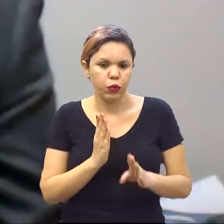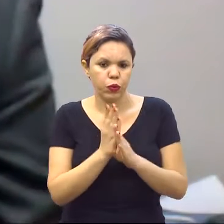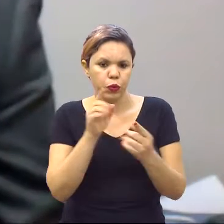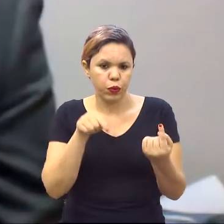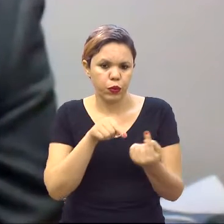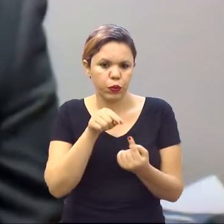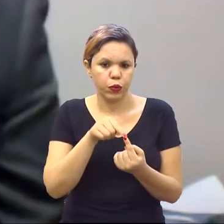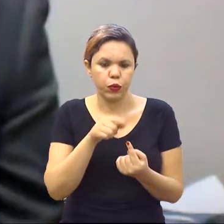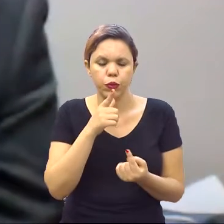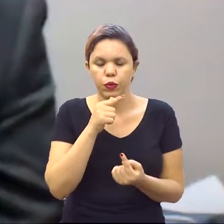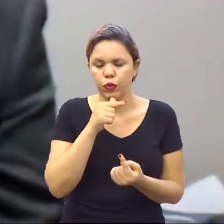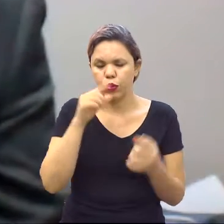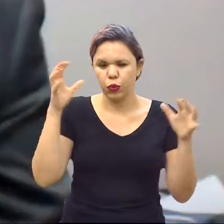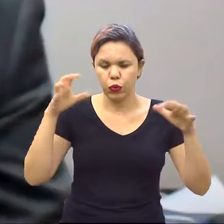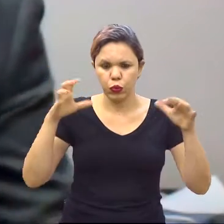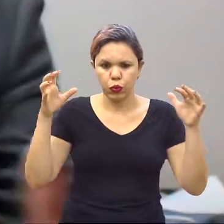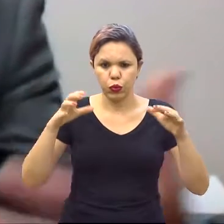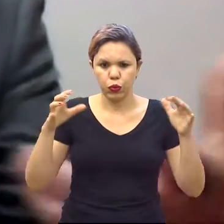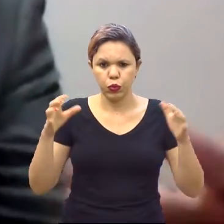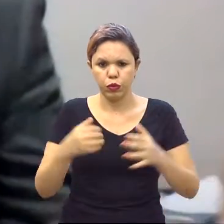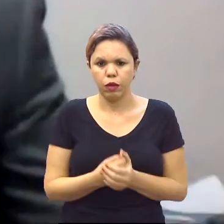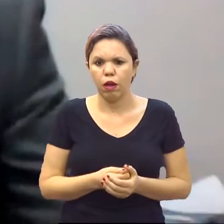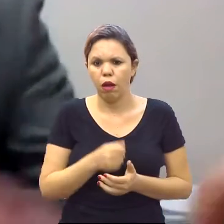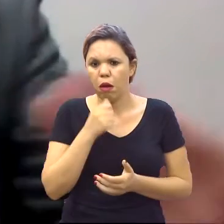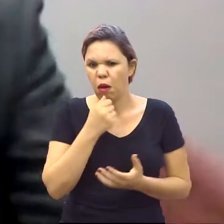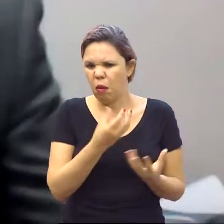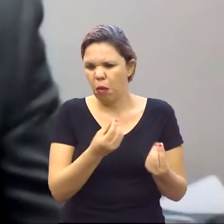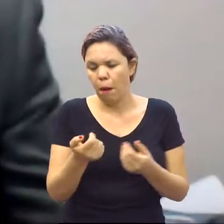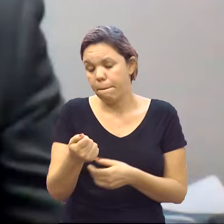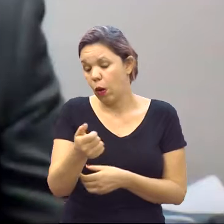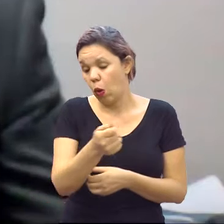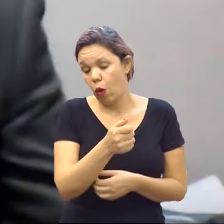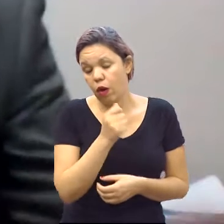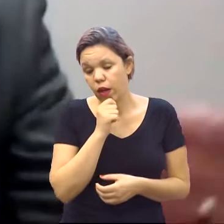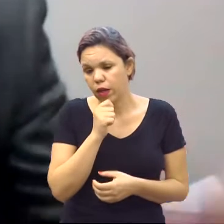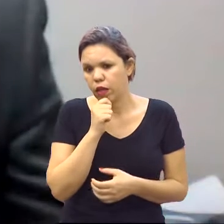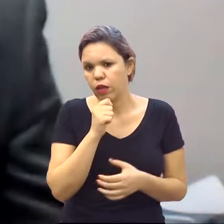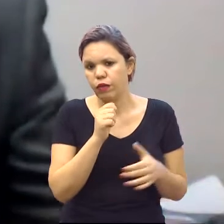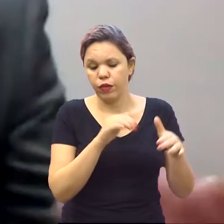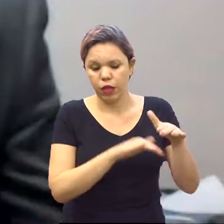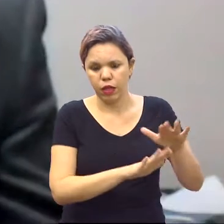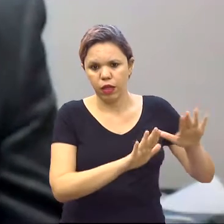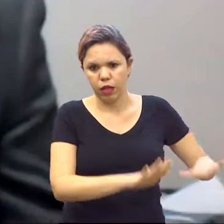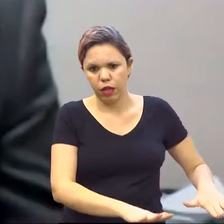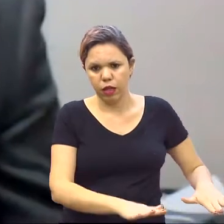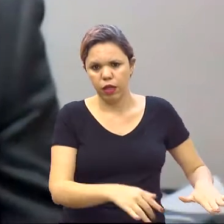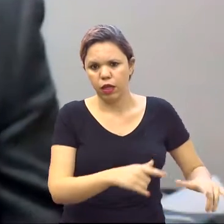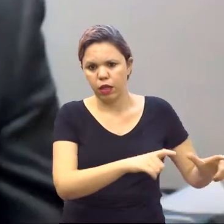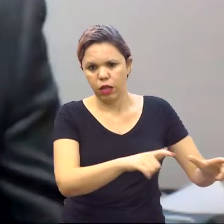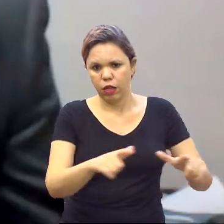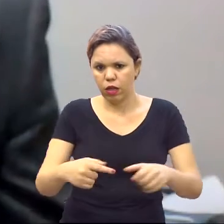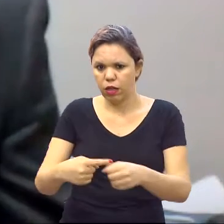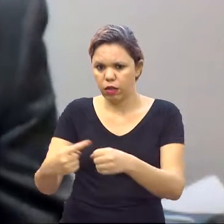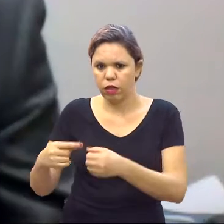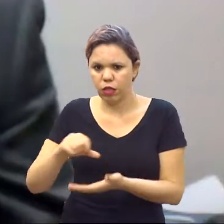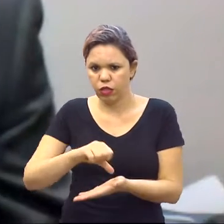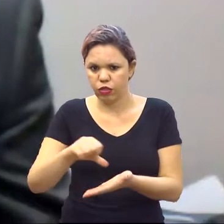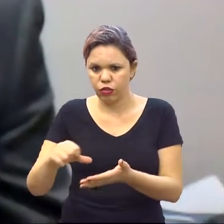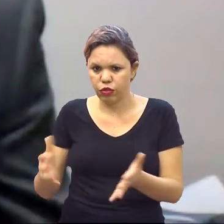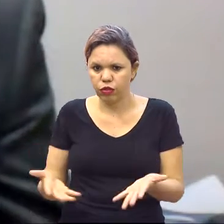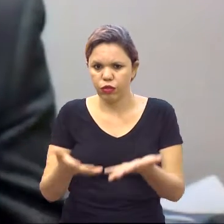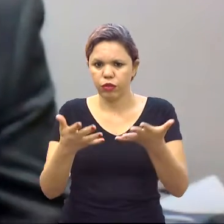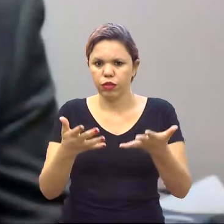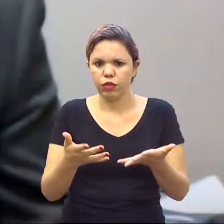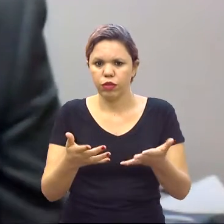encontro, para que as águas de chuvas, que não são tantas, fiquem na nossa região, realimentando as